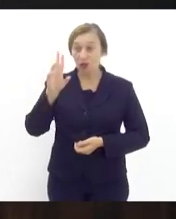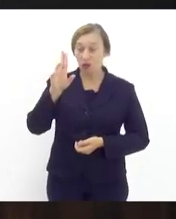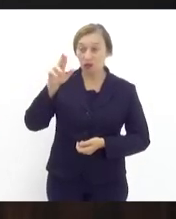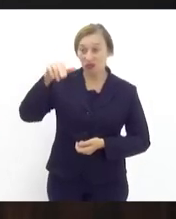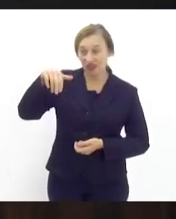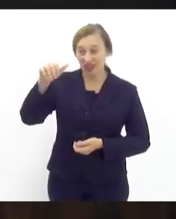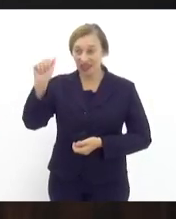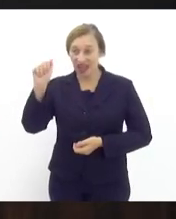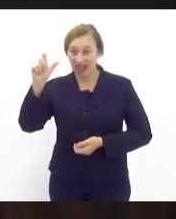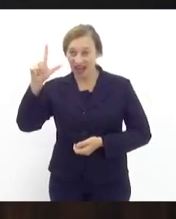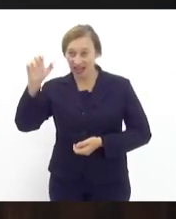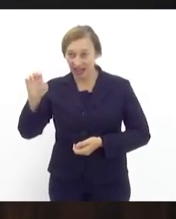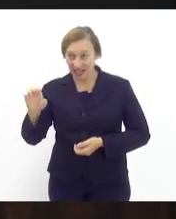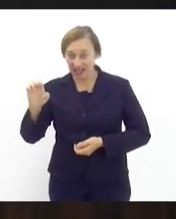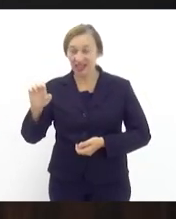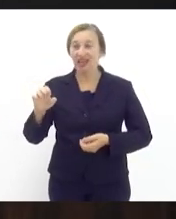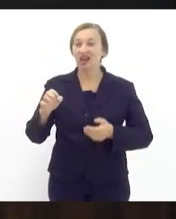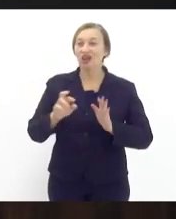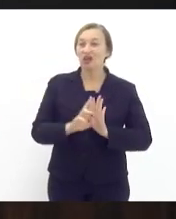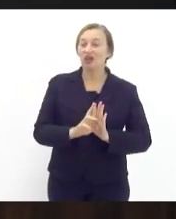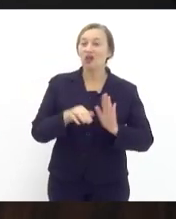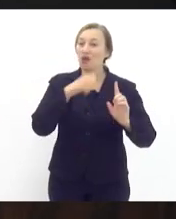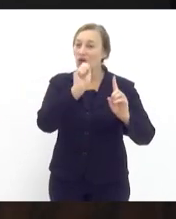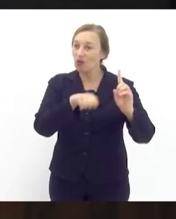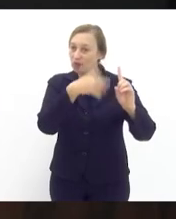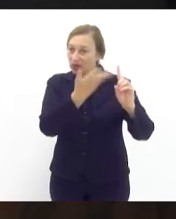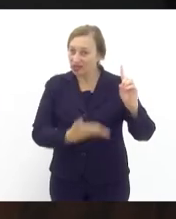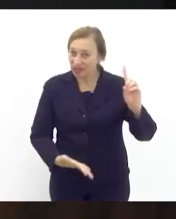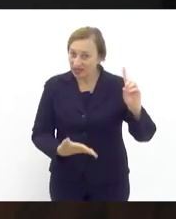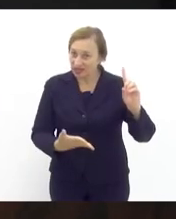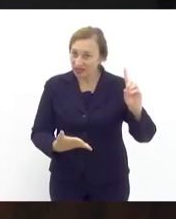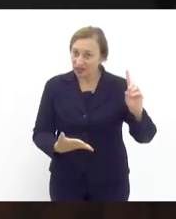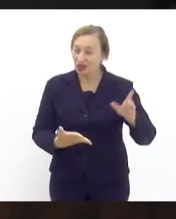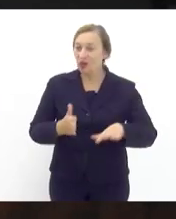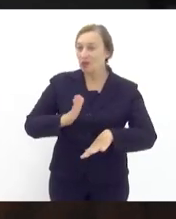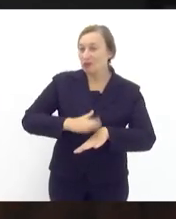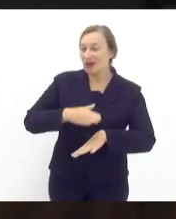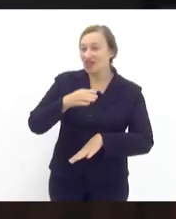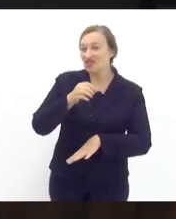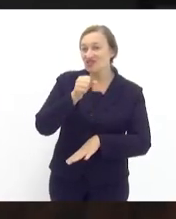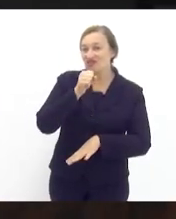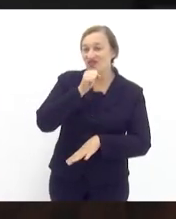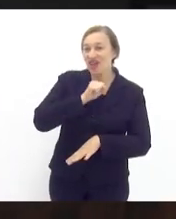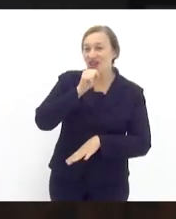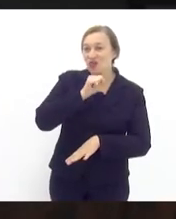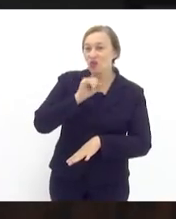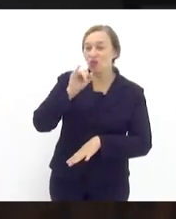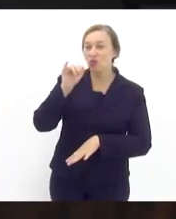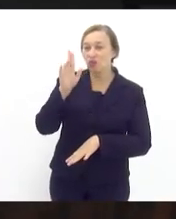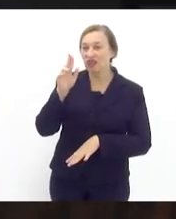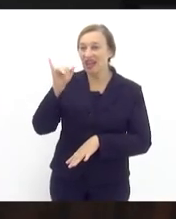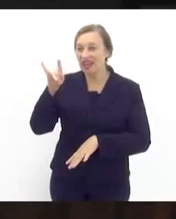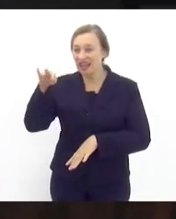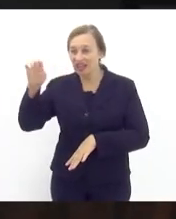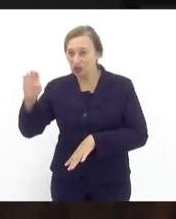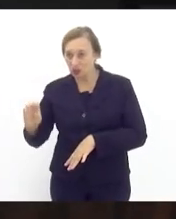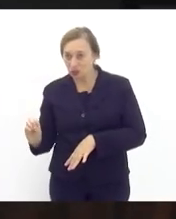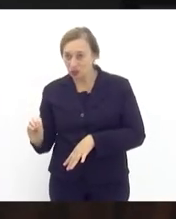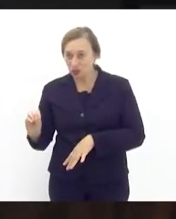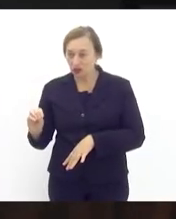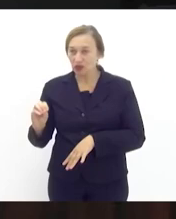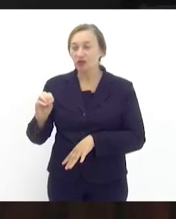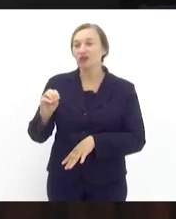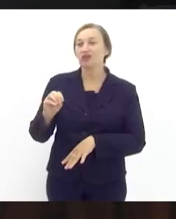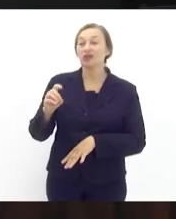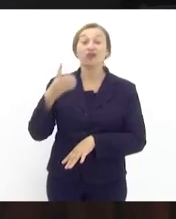deseja fazer uma homenagem ao nosso mais antigo italiano filiado que é